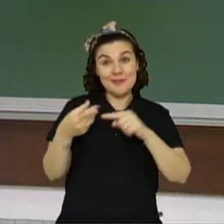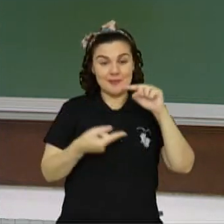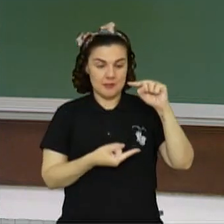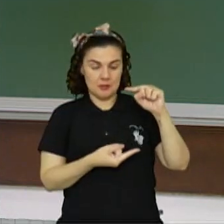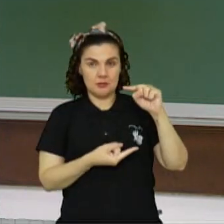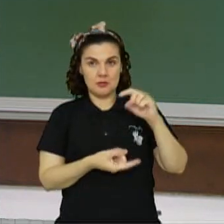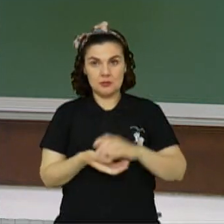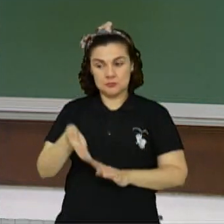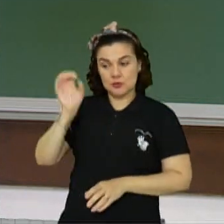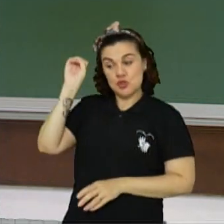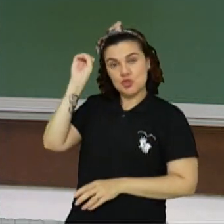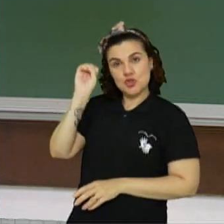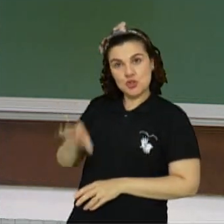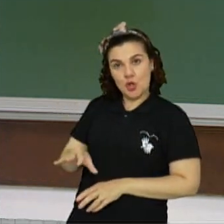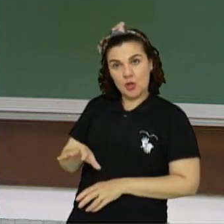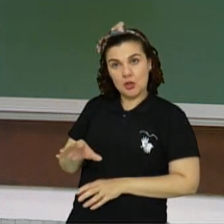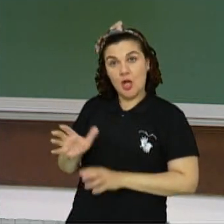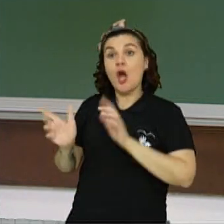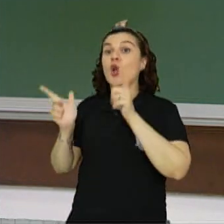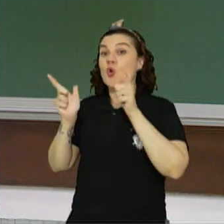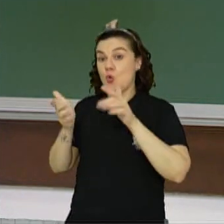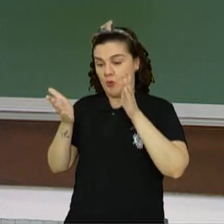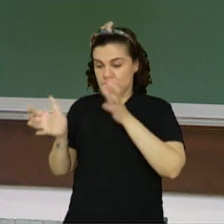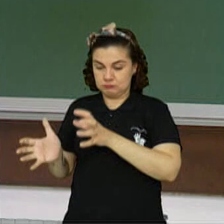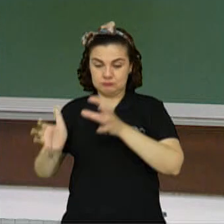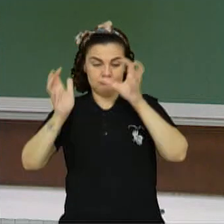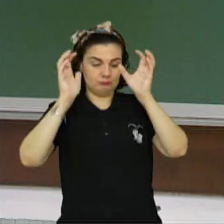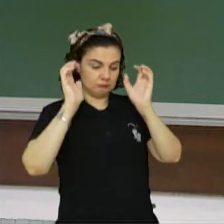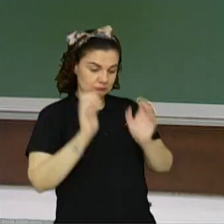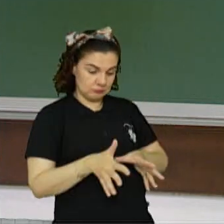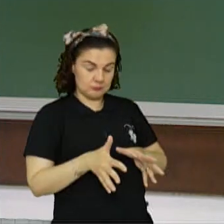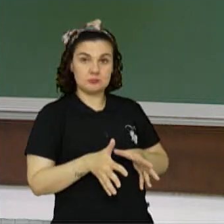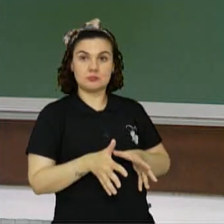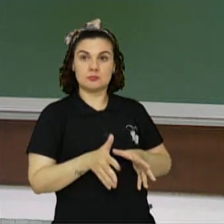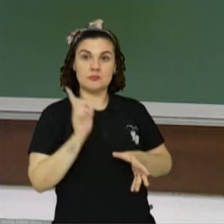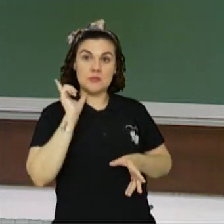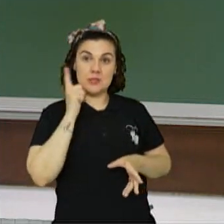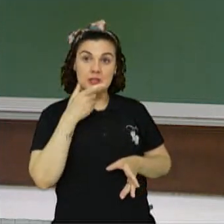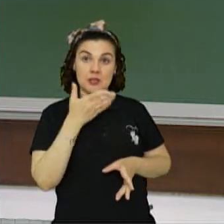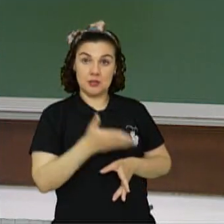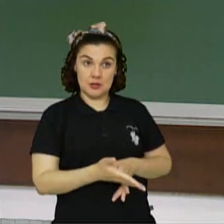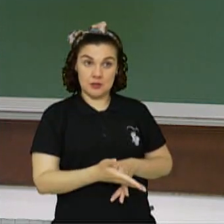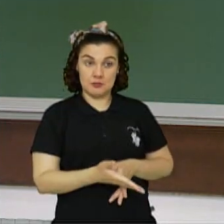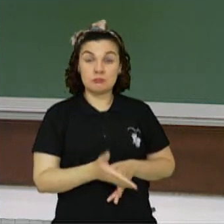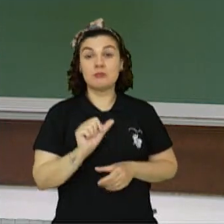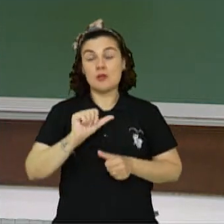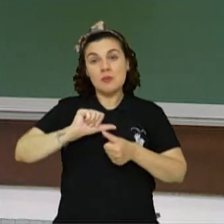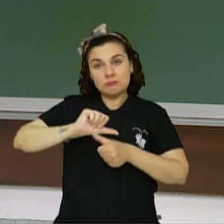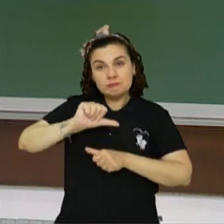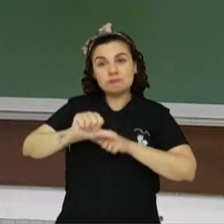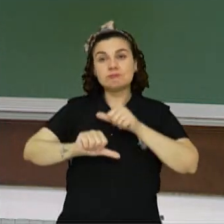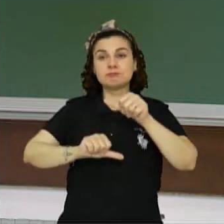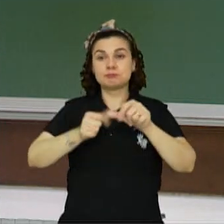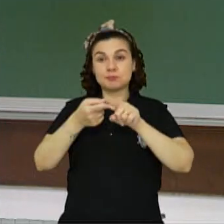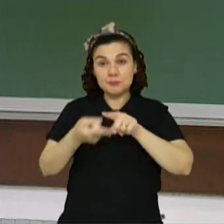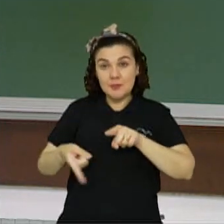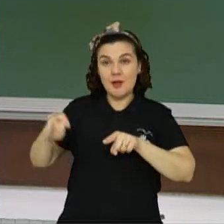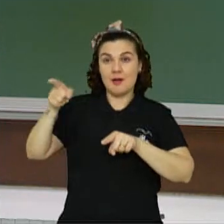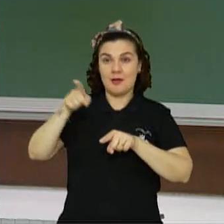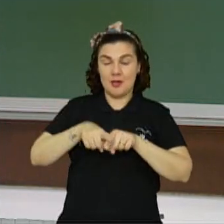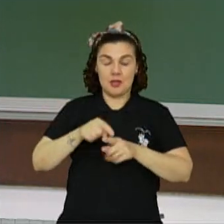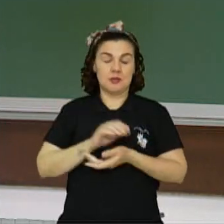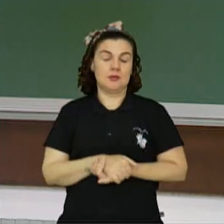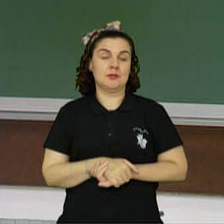nós descartamos esse plástico, ele vai tudo para o mesmo lixo e aí ele deveria ser reciclado. A